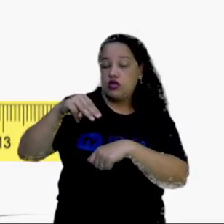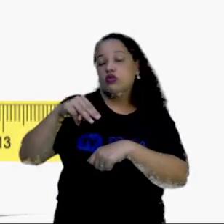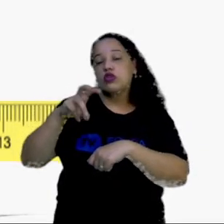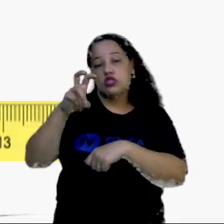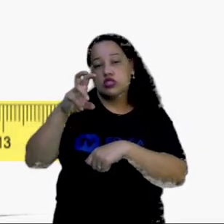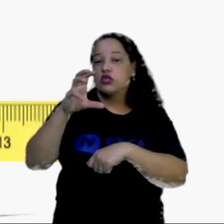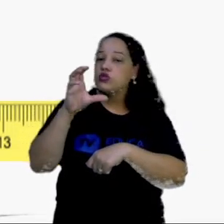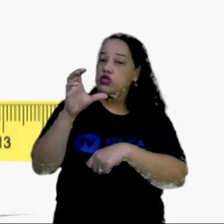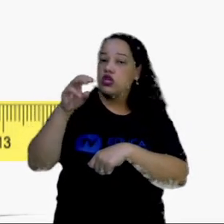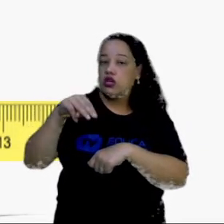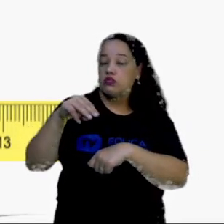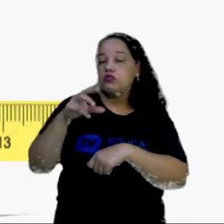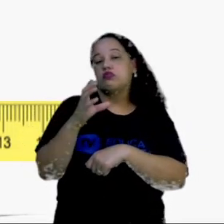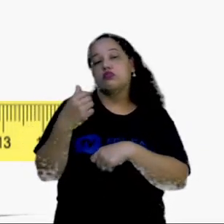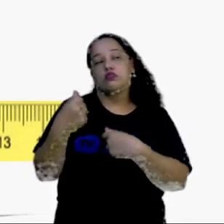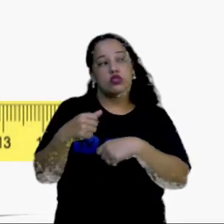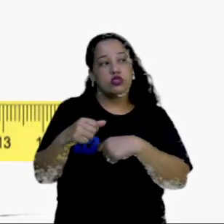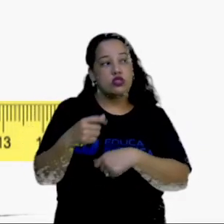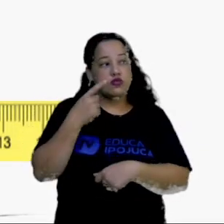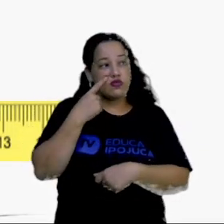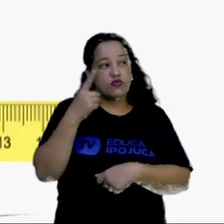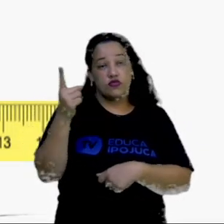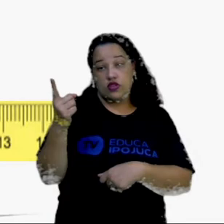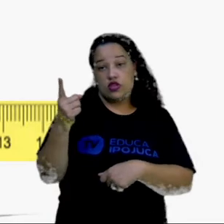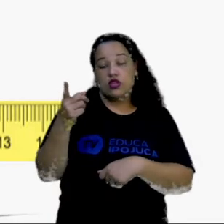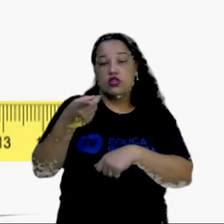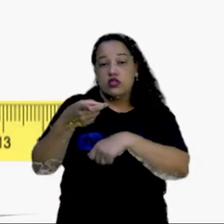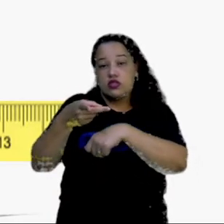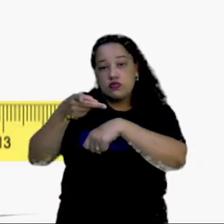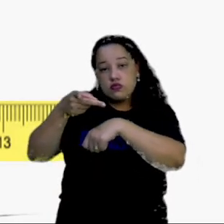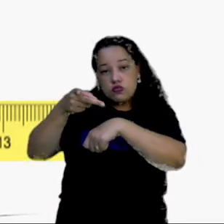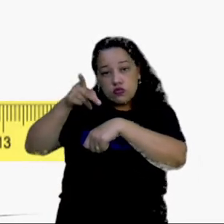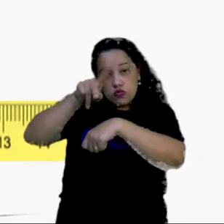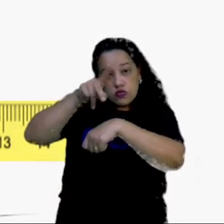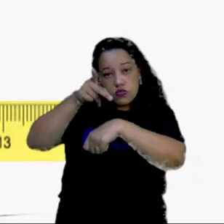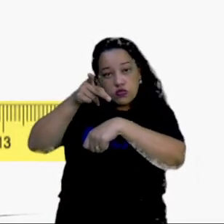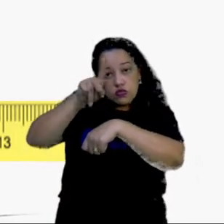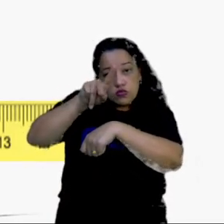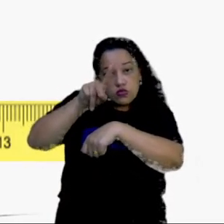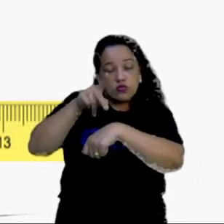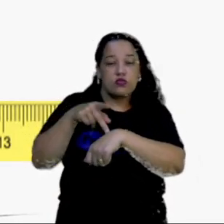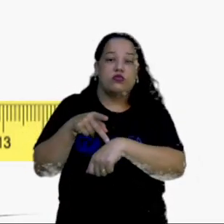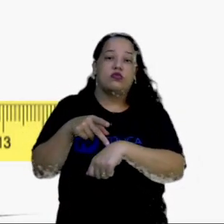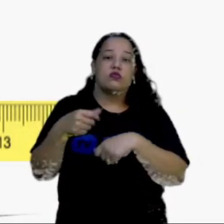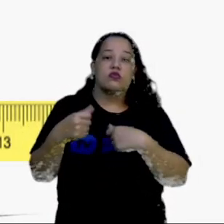lá em cima, tá vendo? Com a mesma abertura em cima.